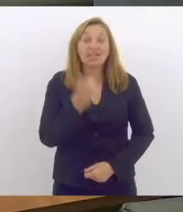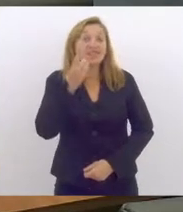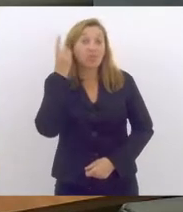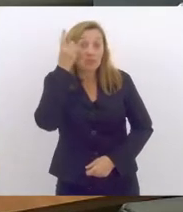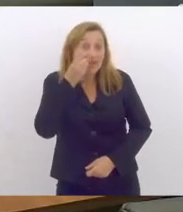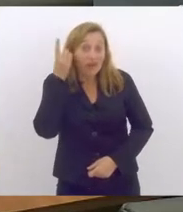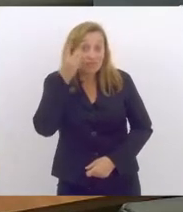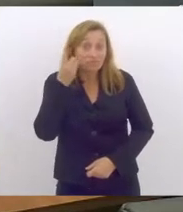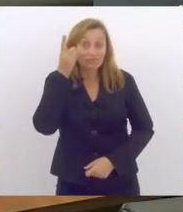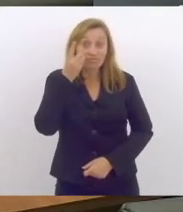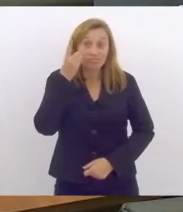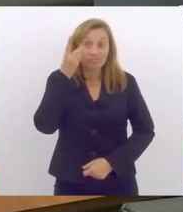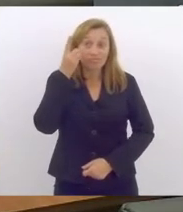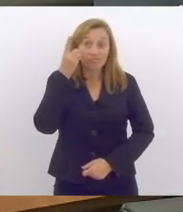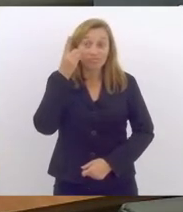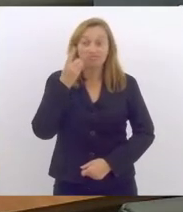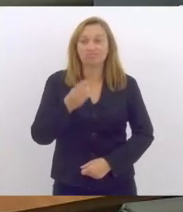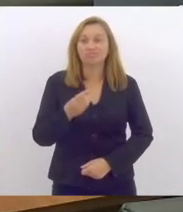deputado